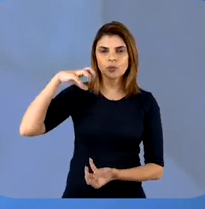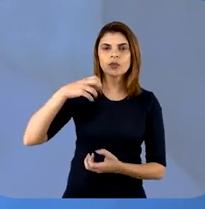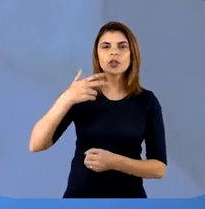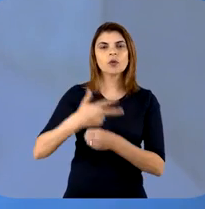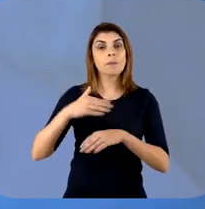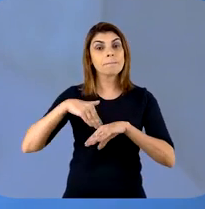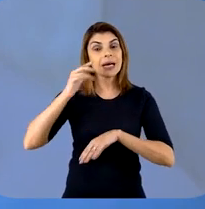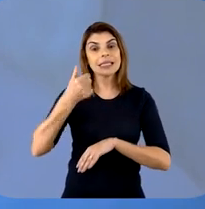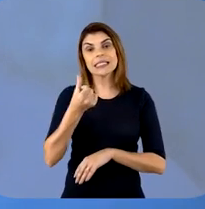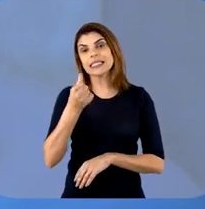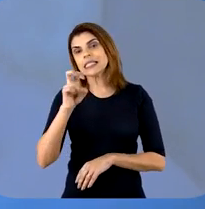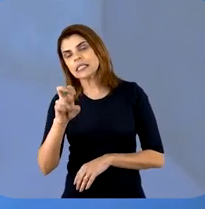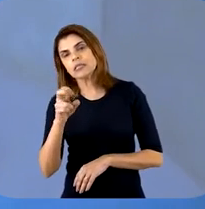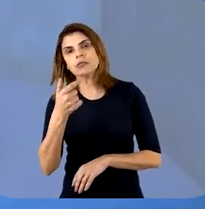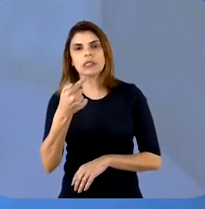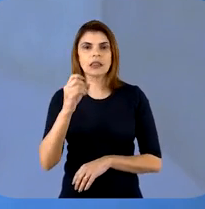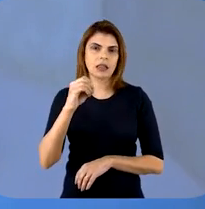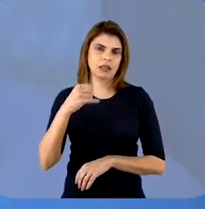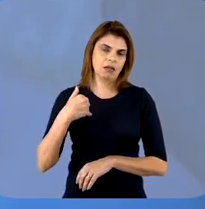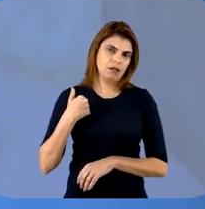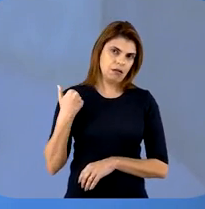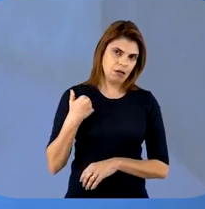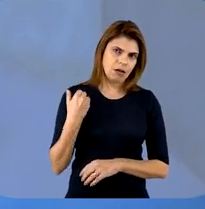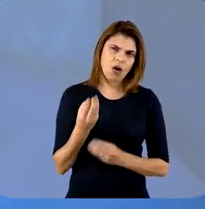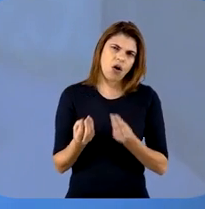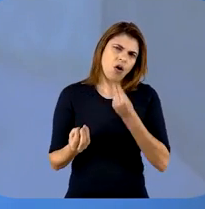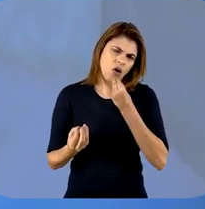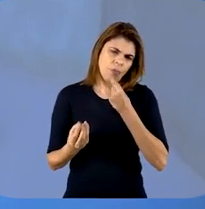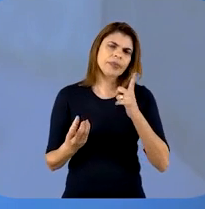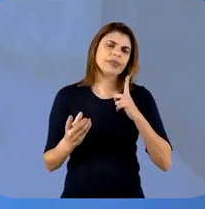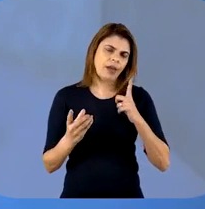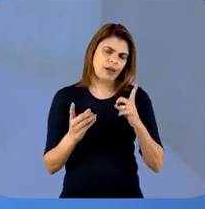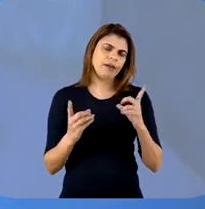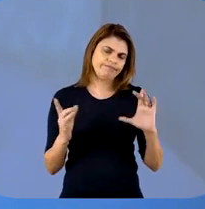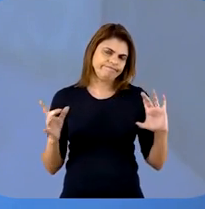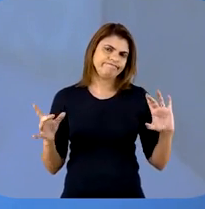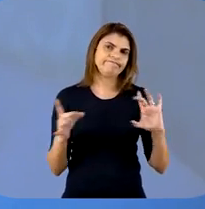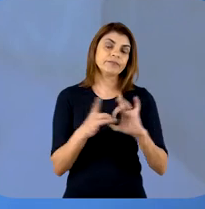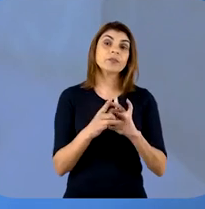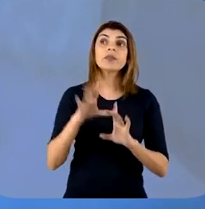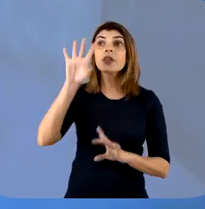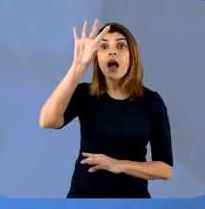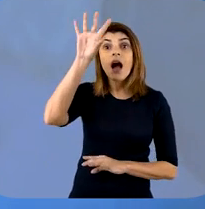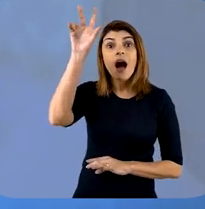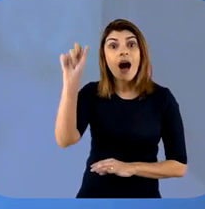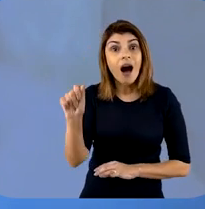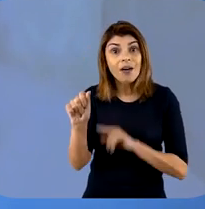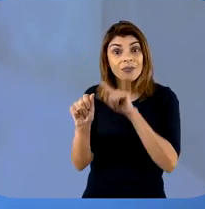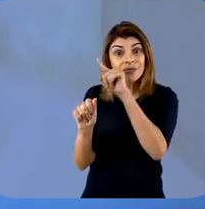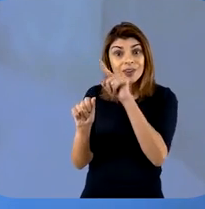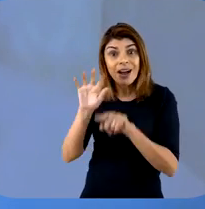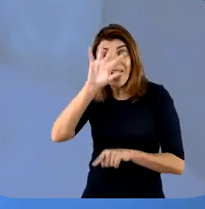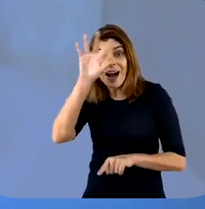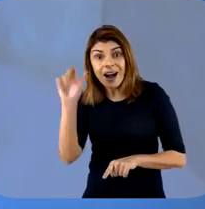mais de 65, 70 anos. Quer dizer, é óbvio que tem essa relação. Então, e a África, por outro lado,